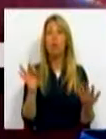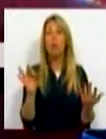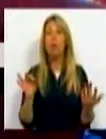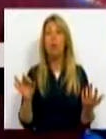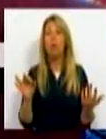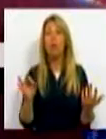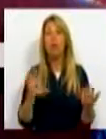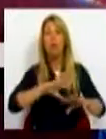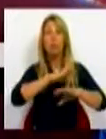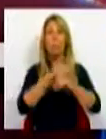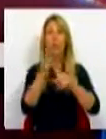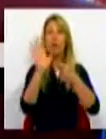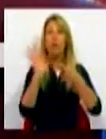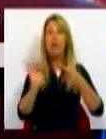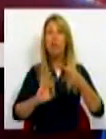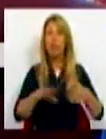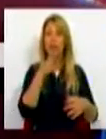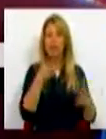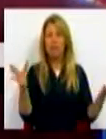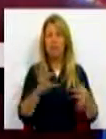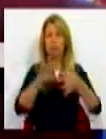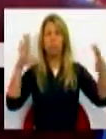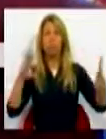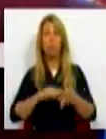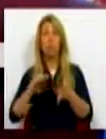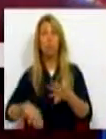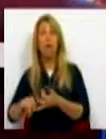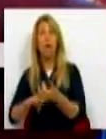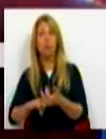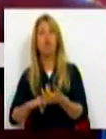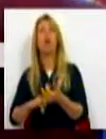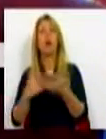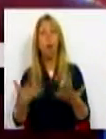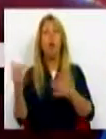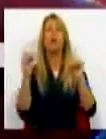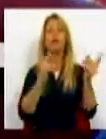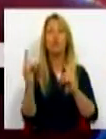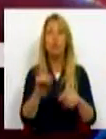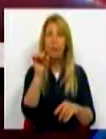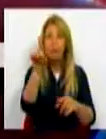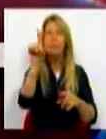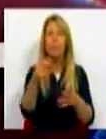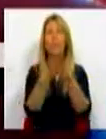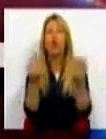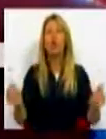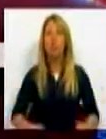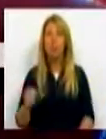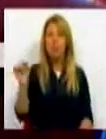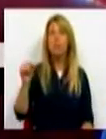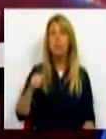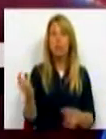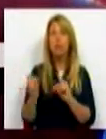de outros aspectos que referia. Isso nada tem a ver com contratos de associação, agora é os transportes. Também isso será resolvido. Sim, sim,